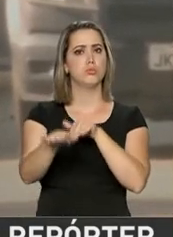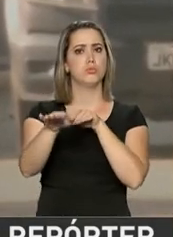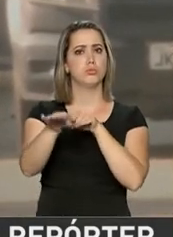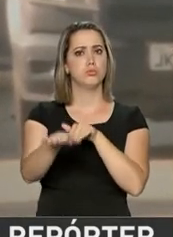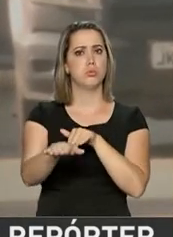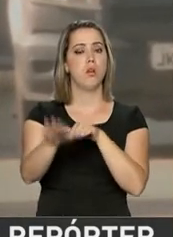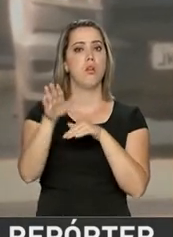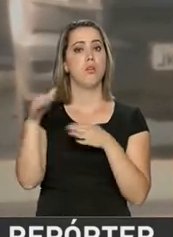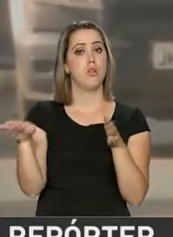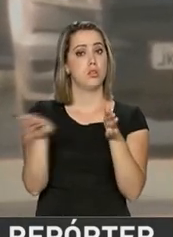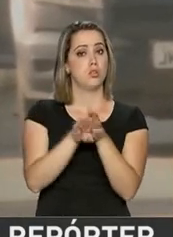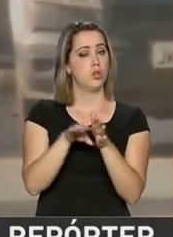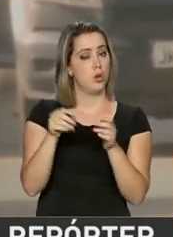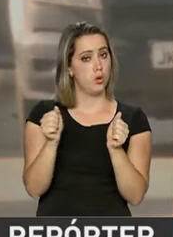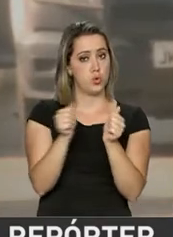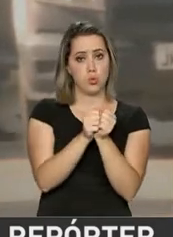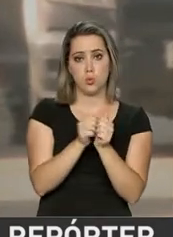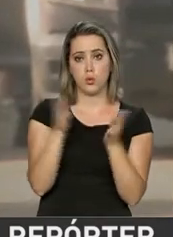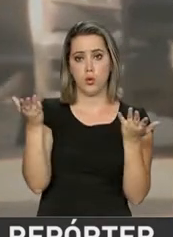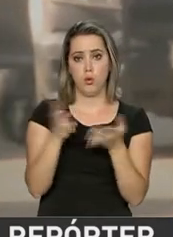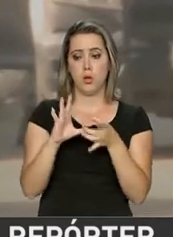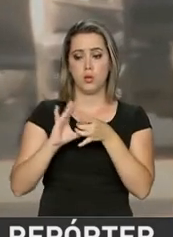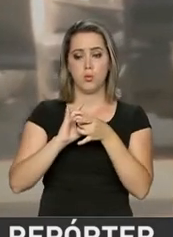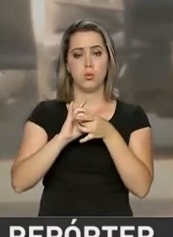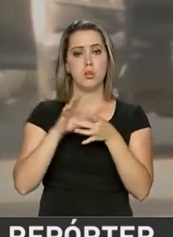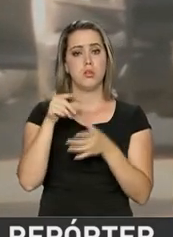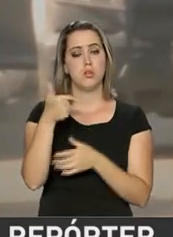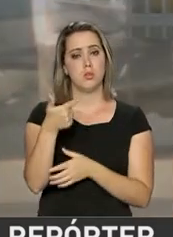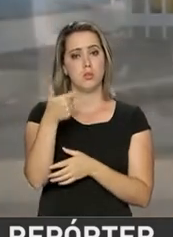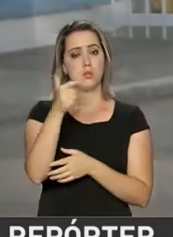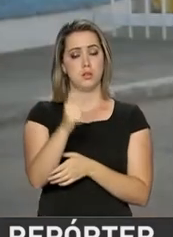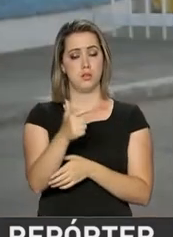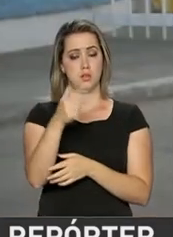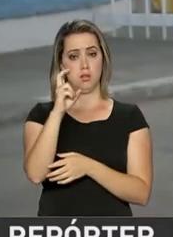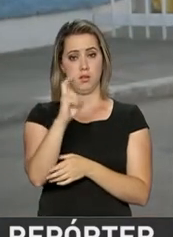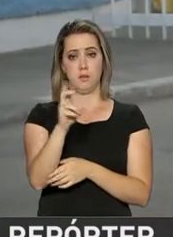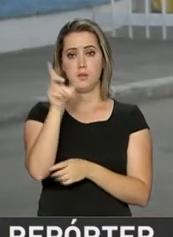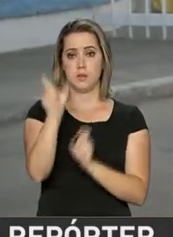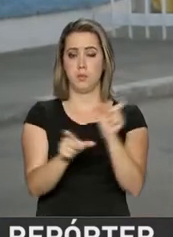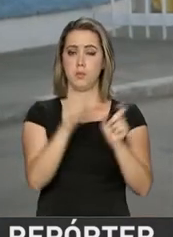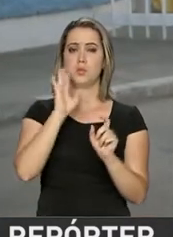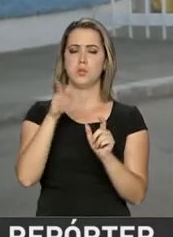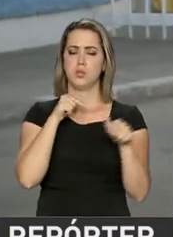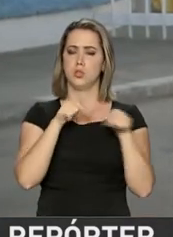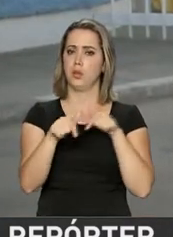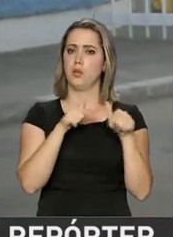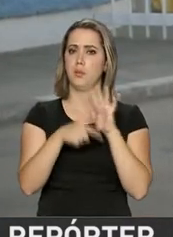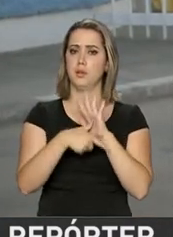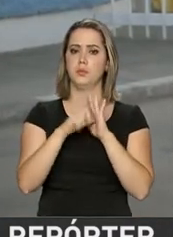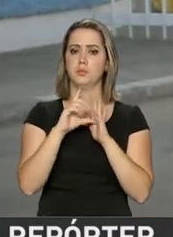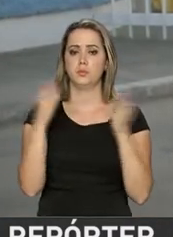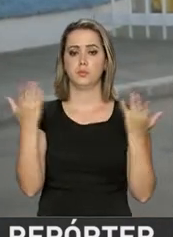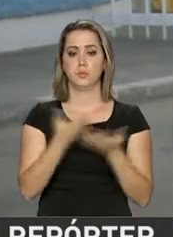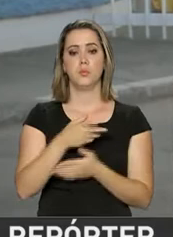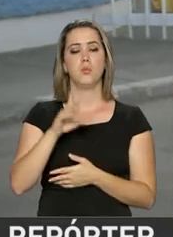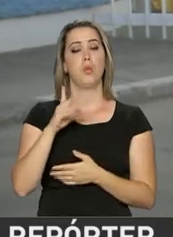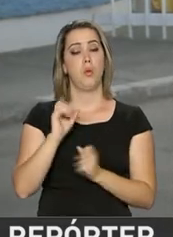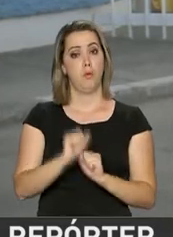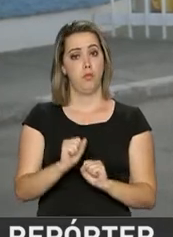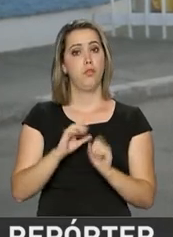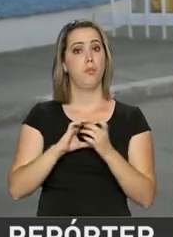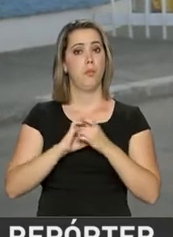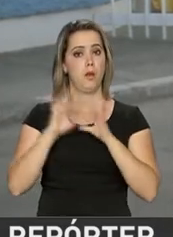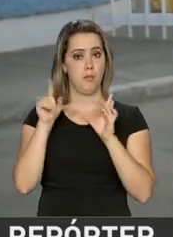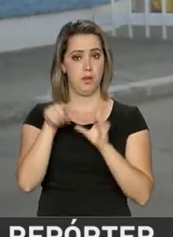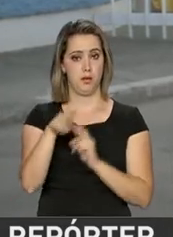aos 125 militares da Força que já vem atuando na cidade. O envio das tropas foi autorizado pelo governo federal na última